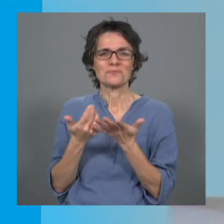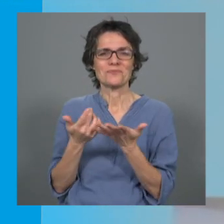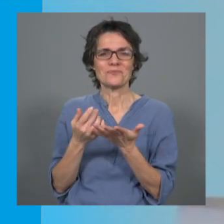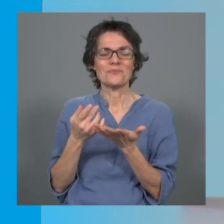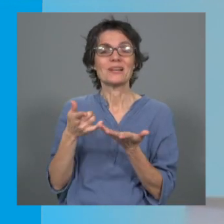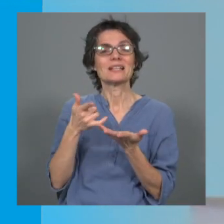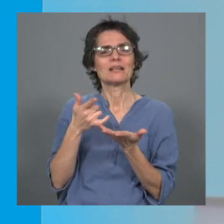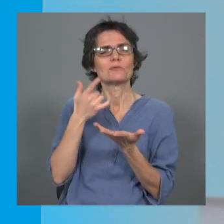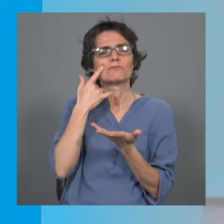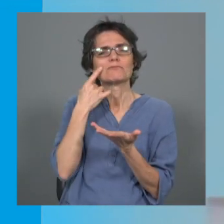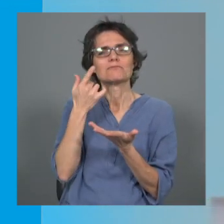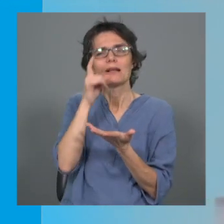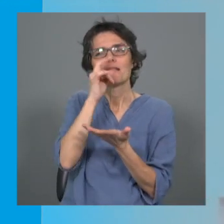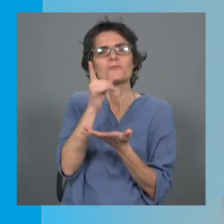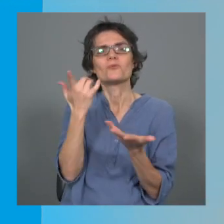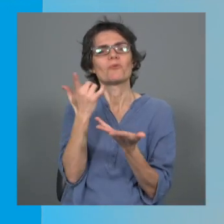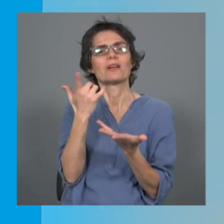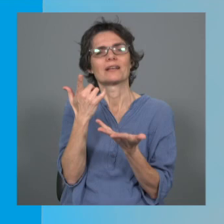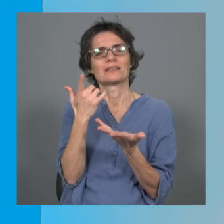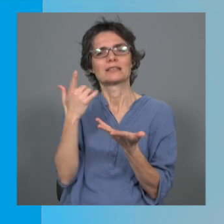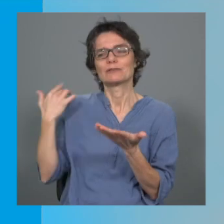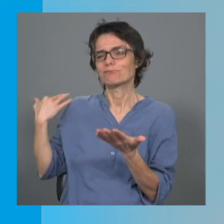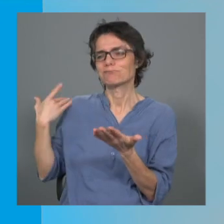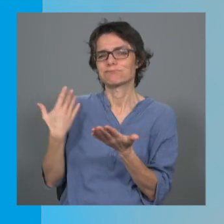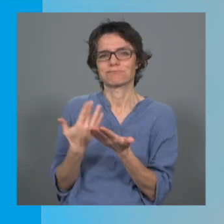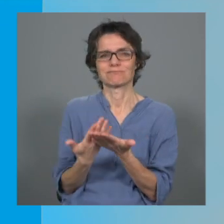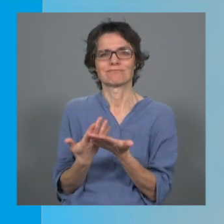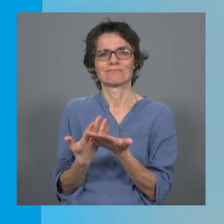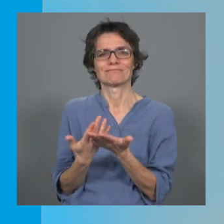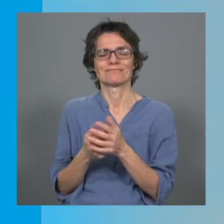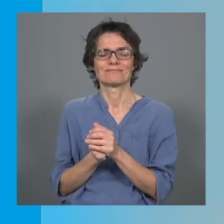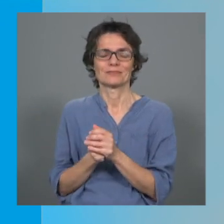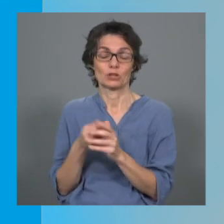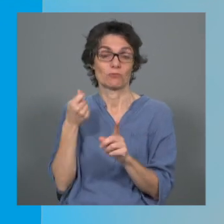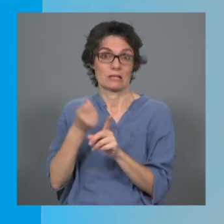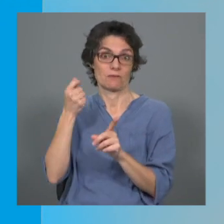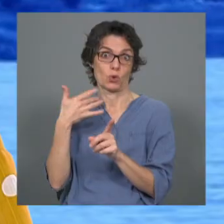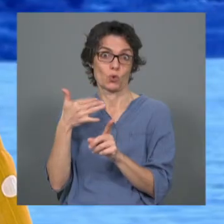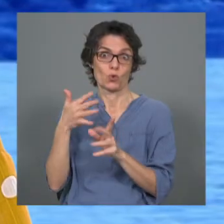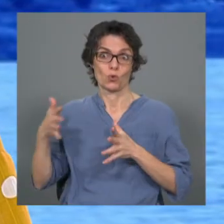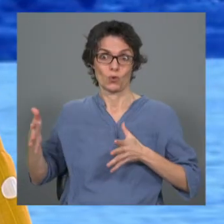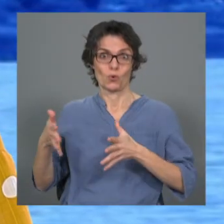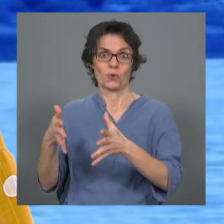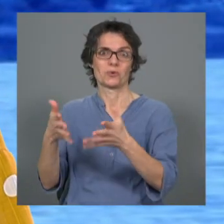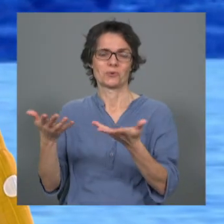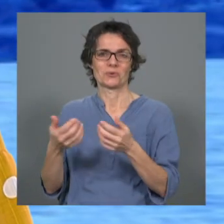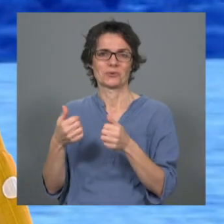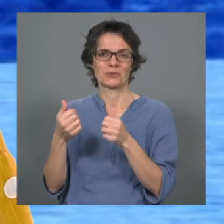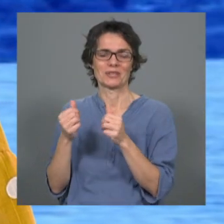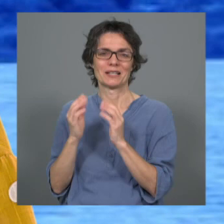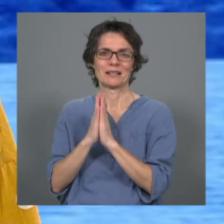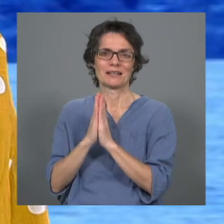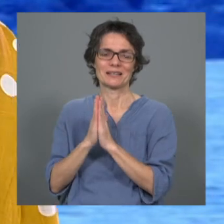desses tempos em que abraçaram também este desafio de um caminho em Igreja Diocesana em